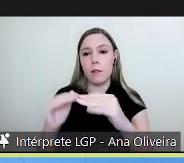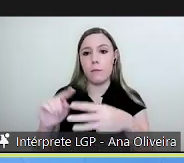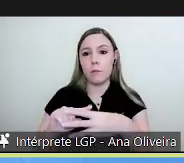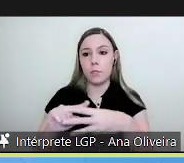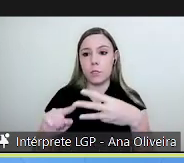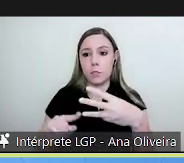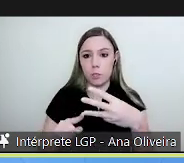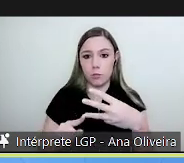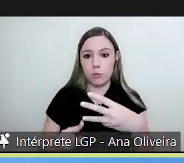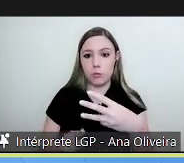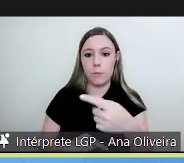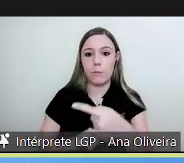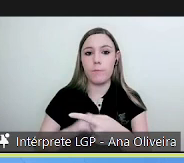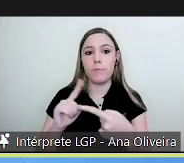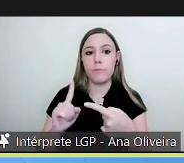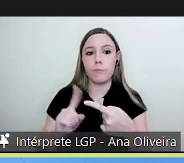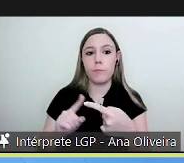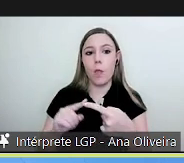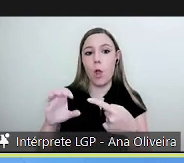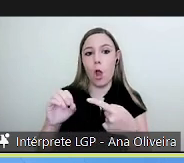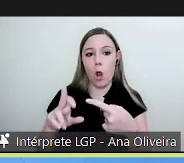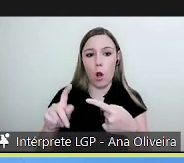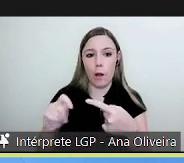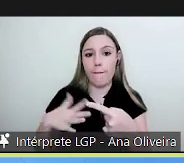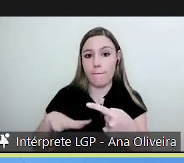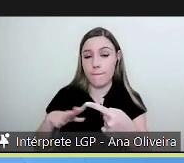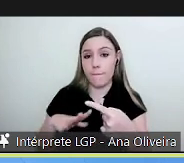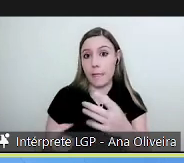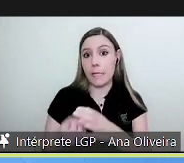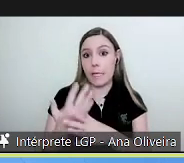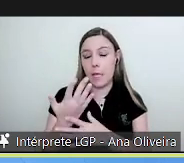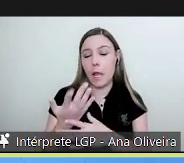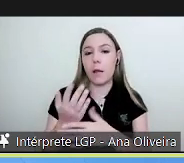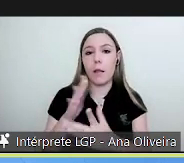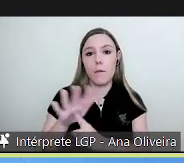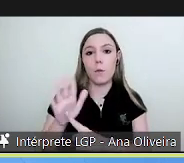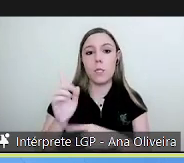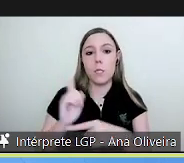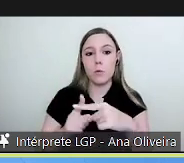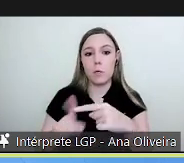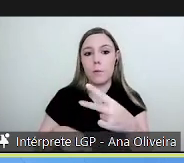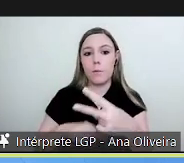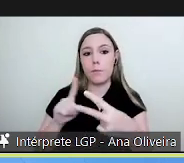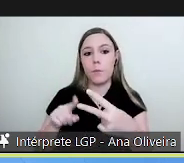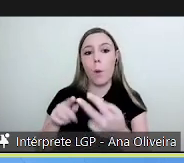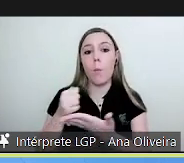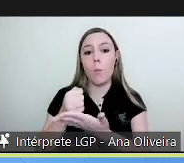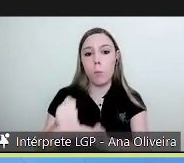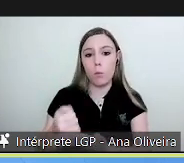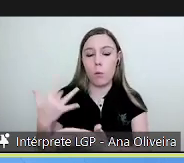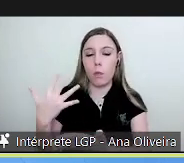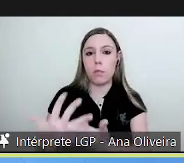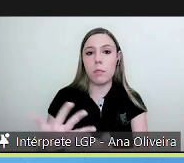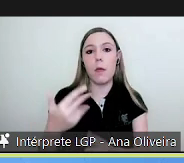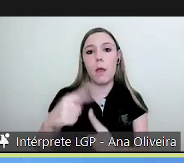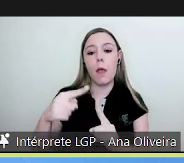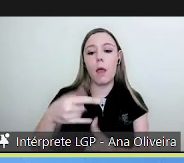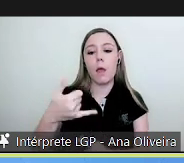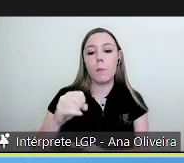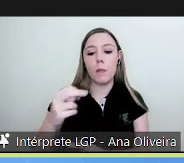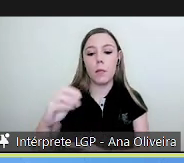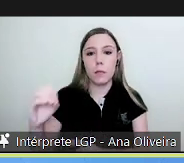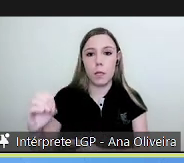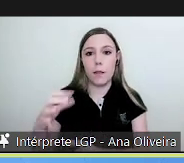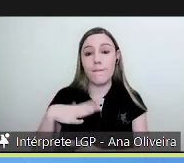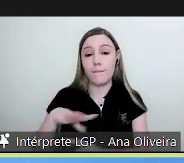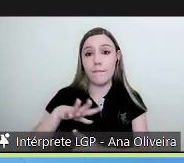nível core, ou seja, em que geramos impacto positivo, o supportive, ou seja, no percurso até 2030, de alguma maneira